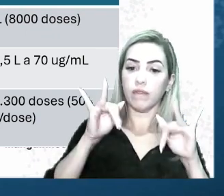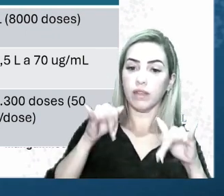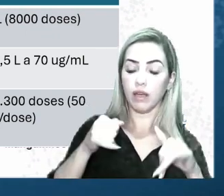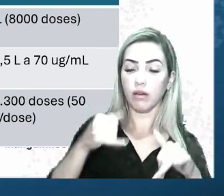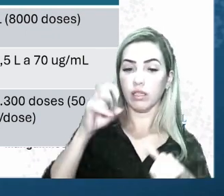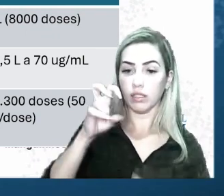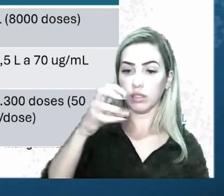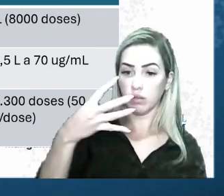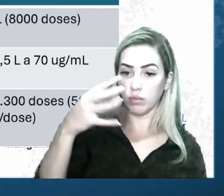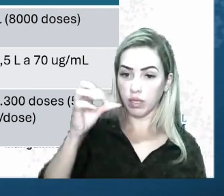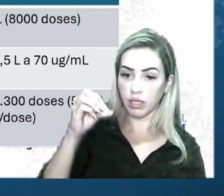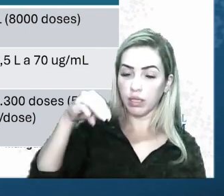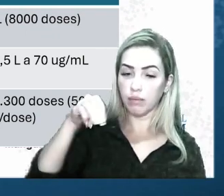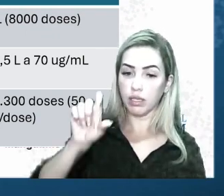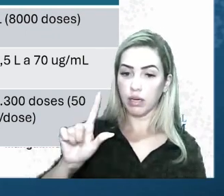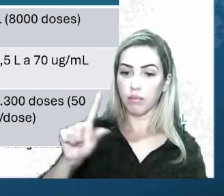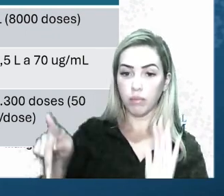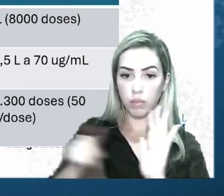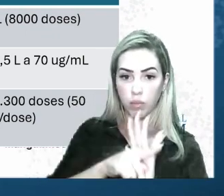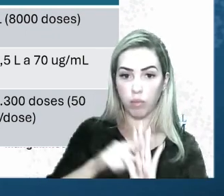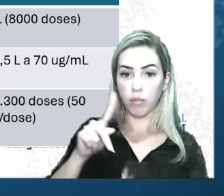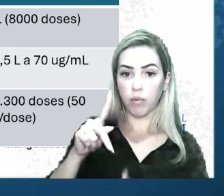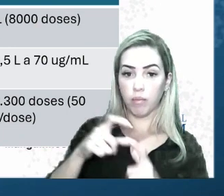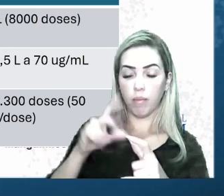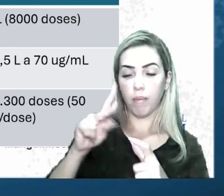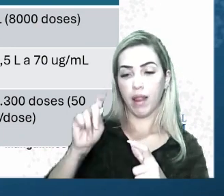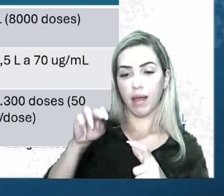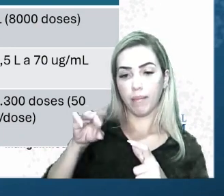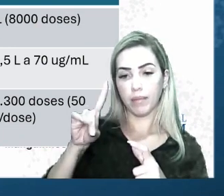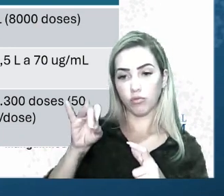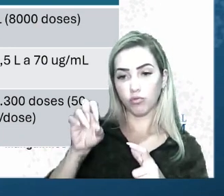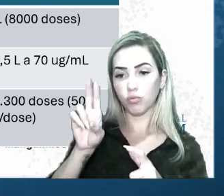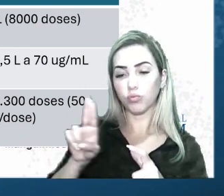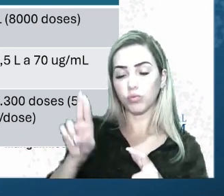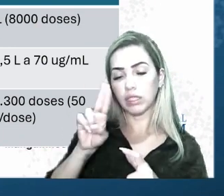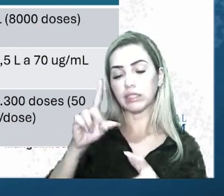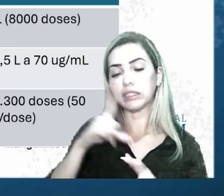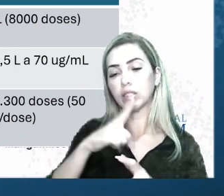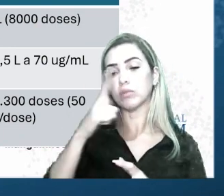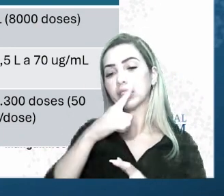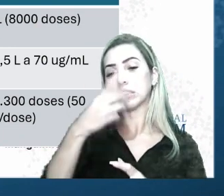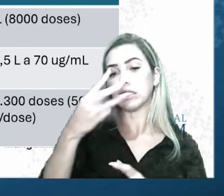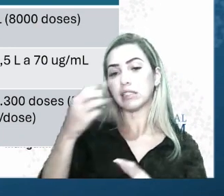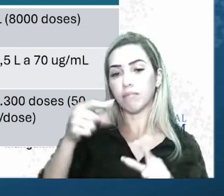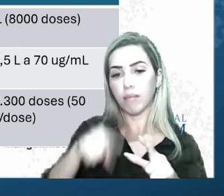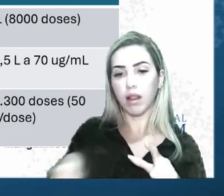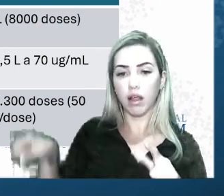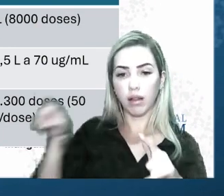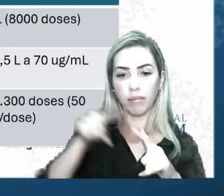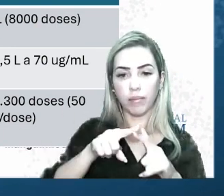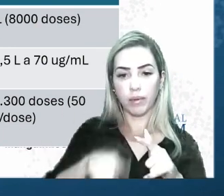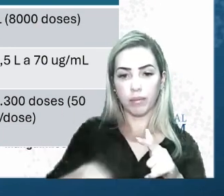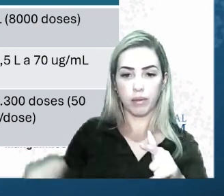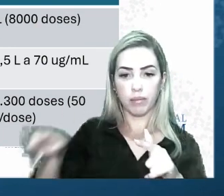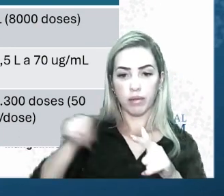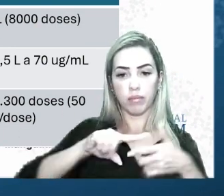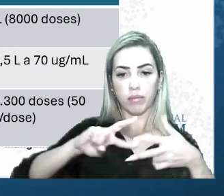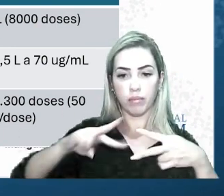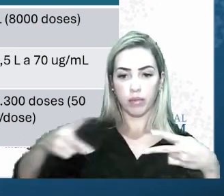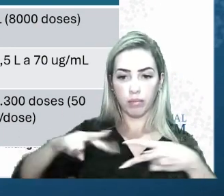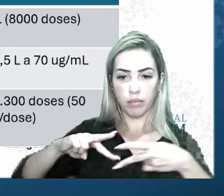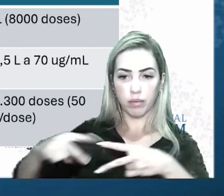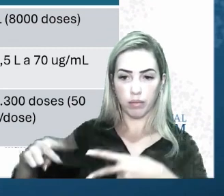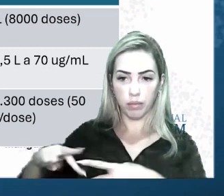miligramas de plasmídio, que é suficiente para fazer 36 rodadas de transcrição in vitro, que é mais